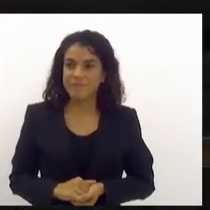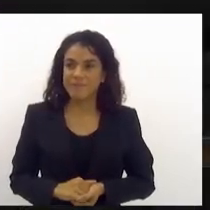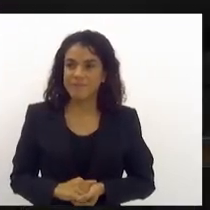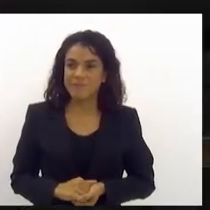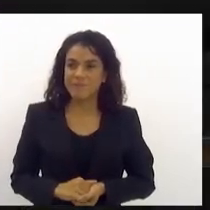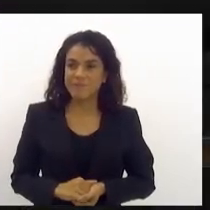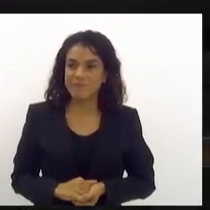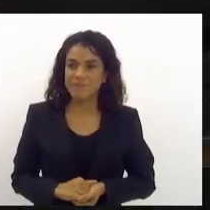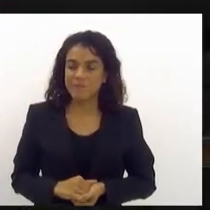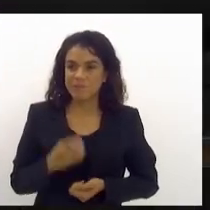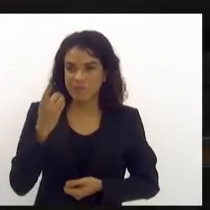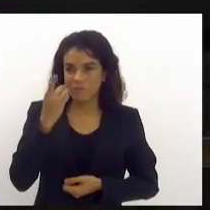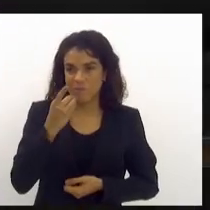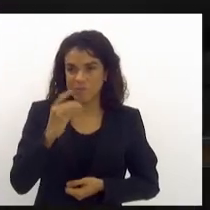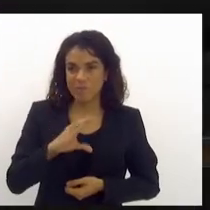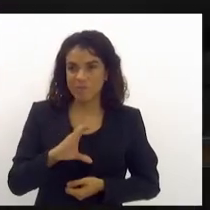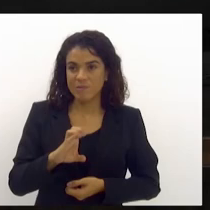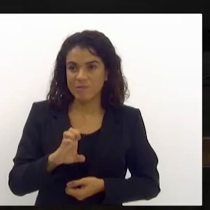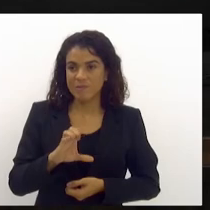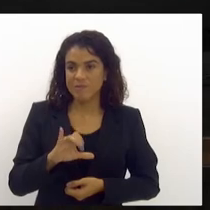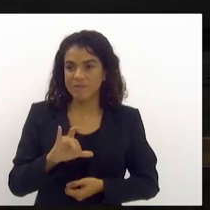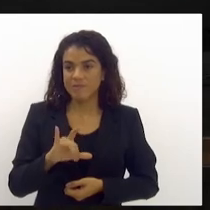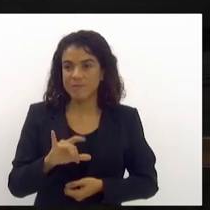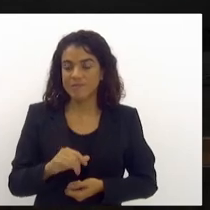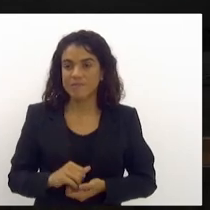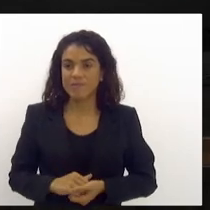Muito obrigado, deputada Célio.